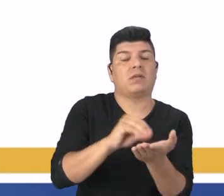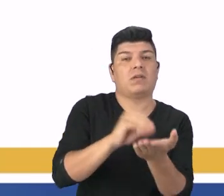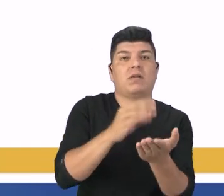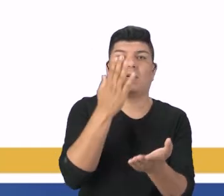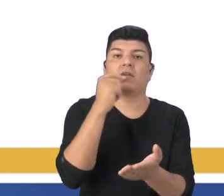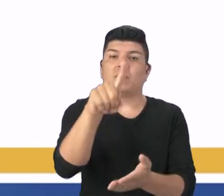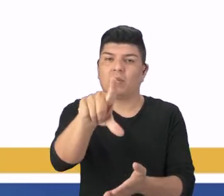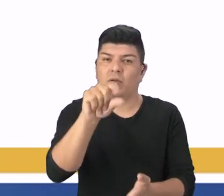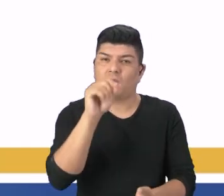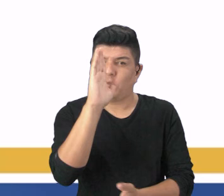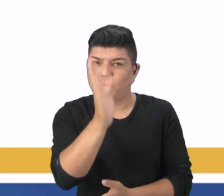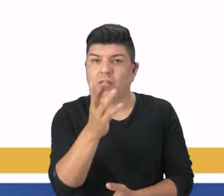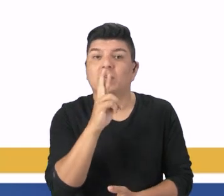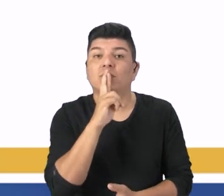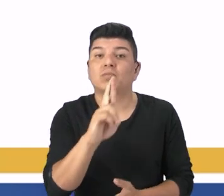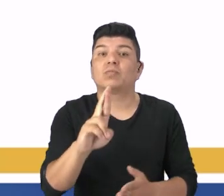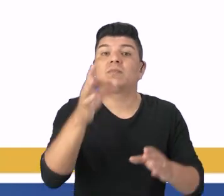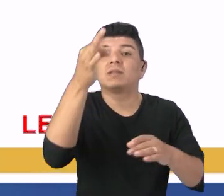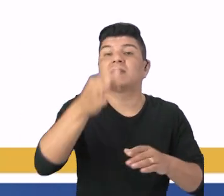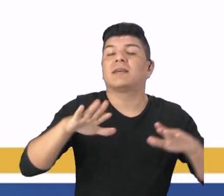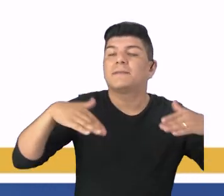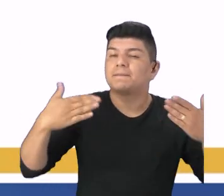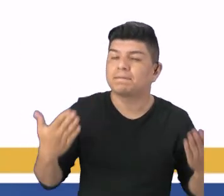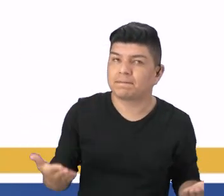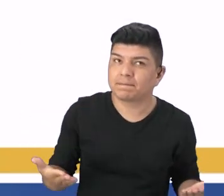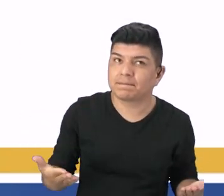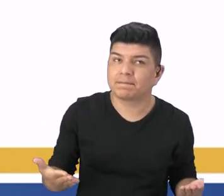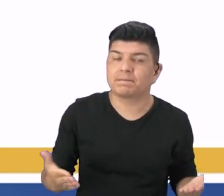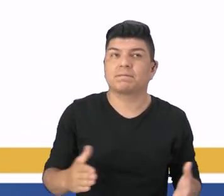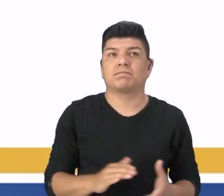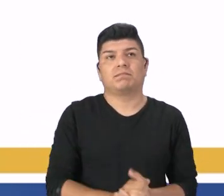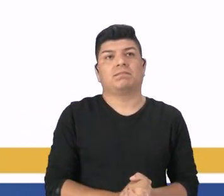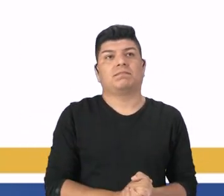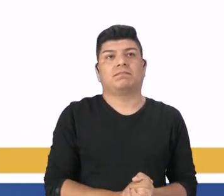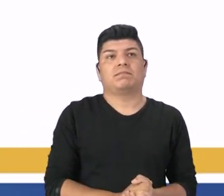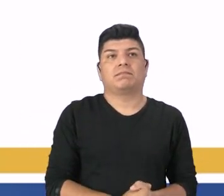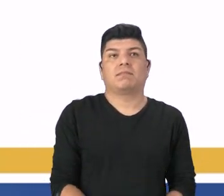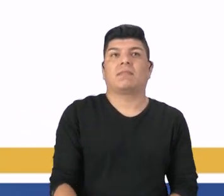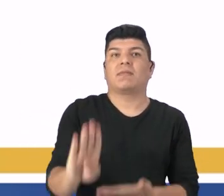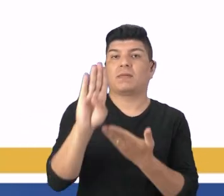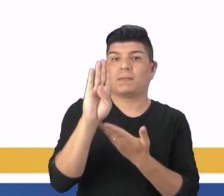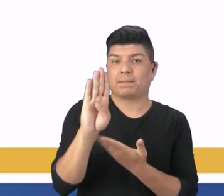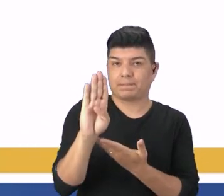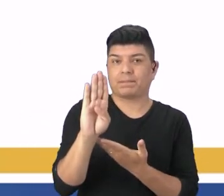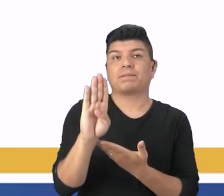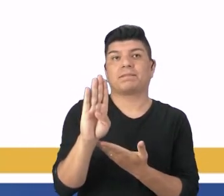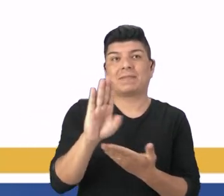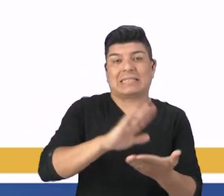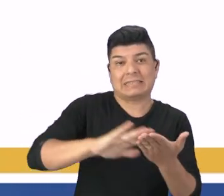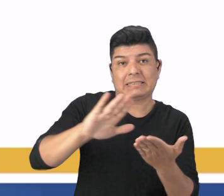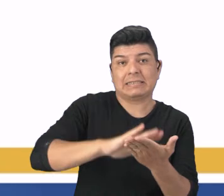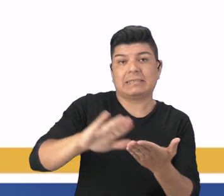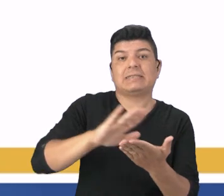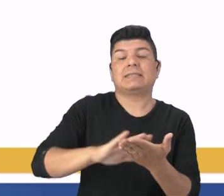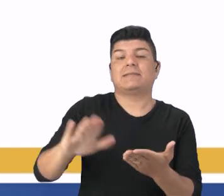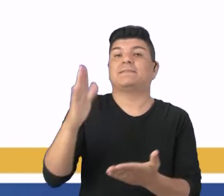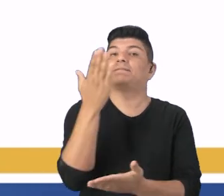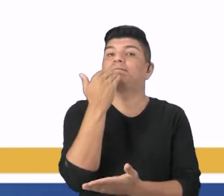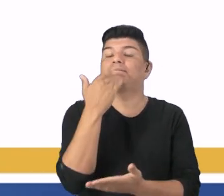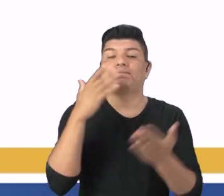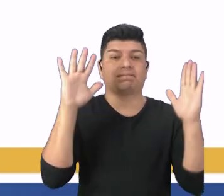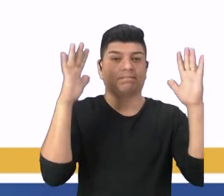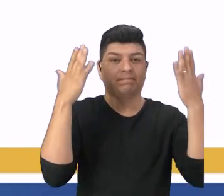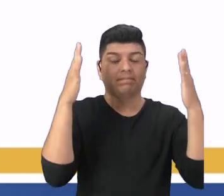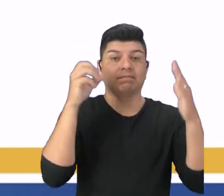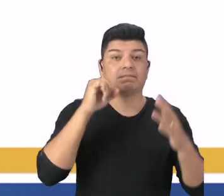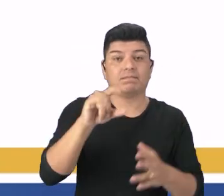sua escolha então? A resposta correta é letra B, o desperdício de alimentos.